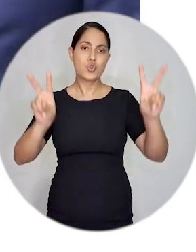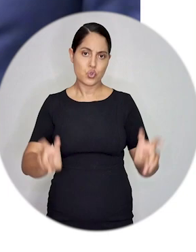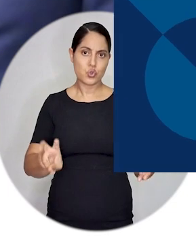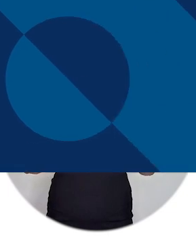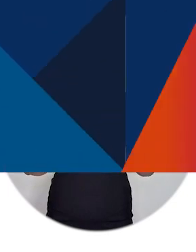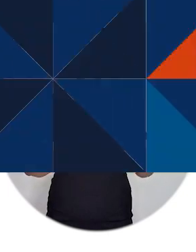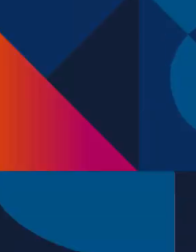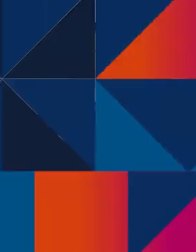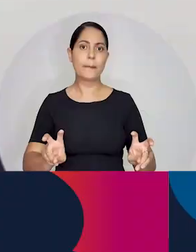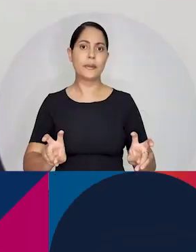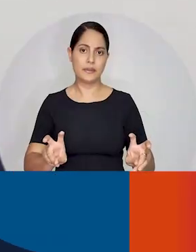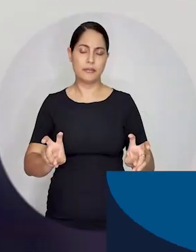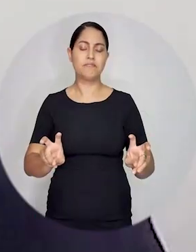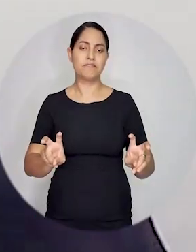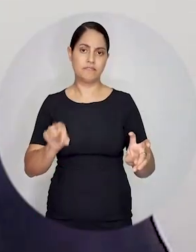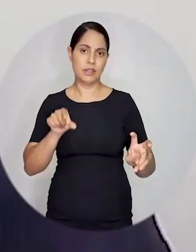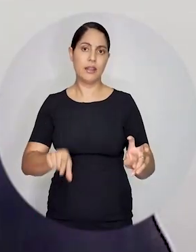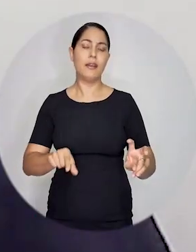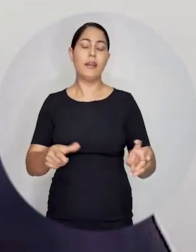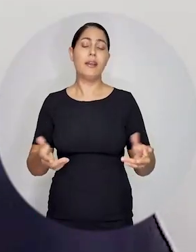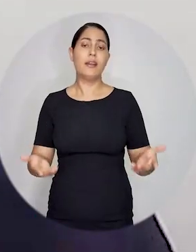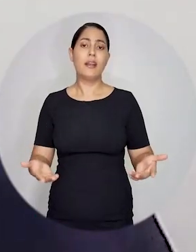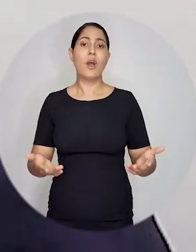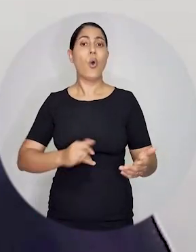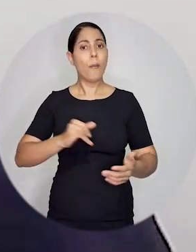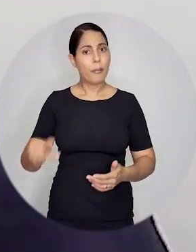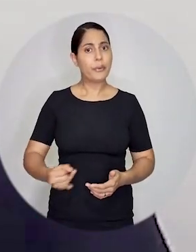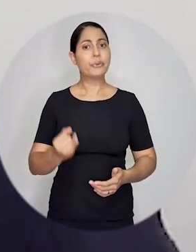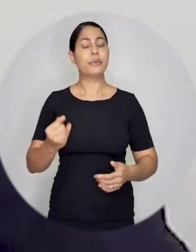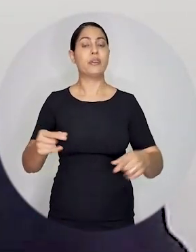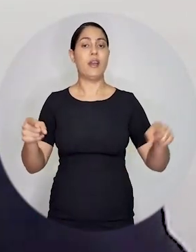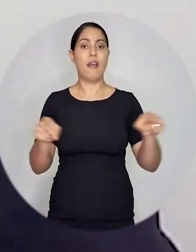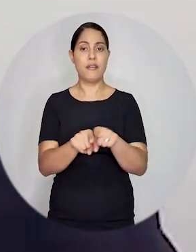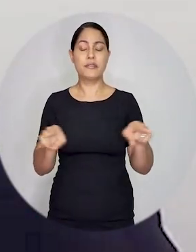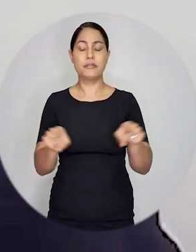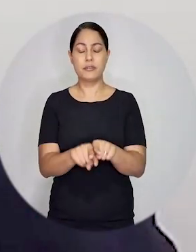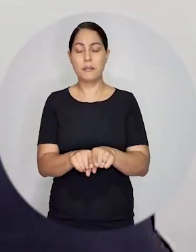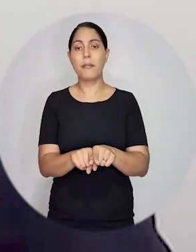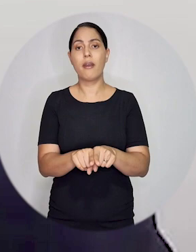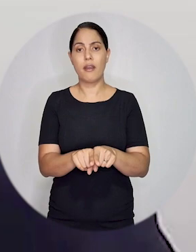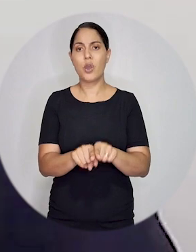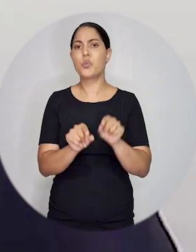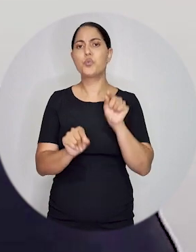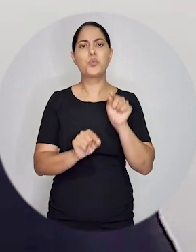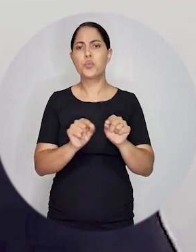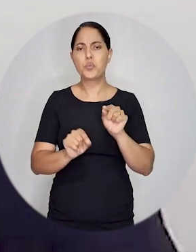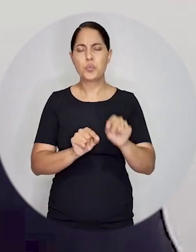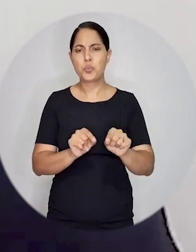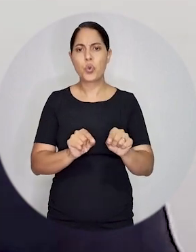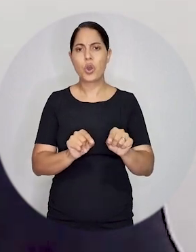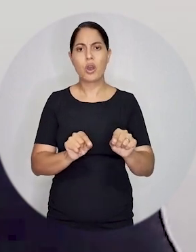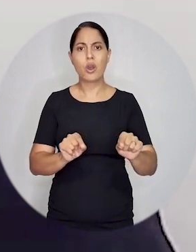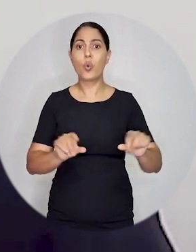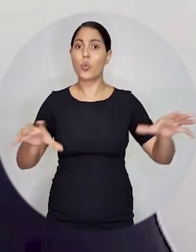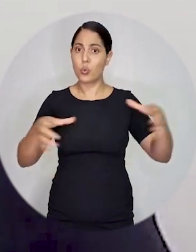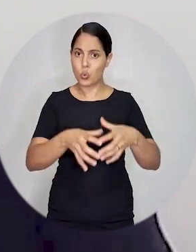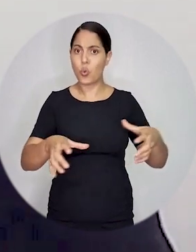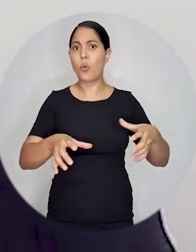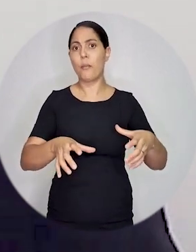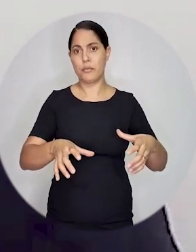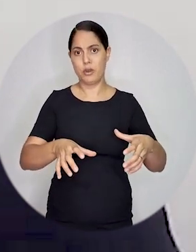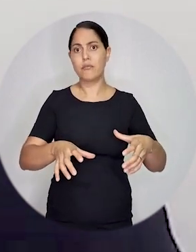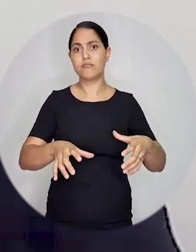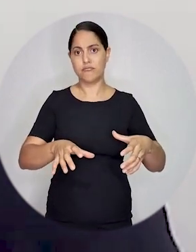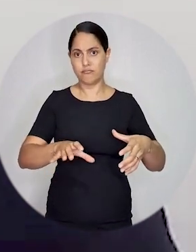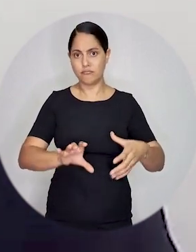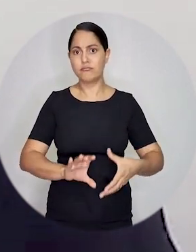temática que lida com essa pauta. Tivemos a oportunidade, inclusive ainda estamos compondo a Comissão